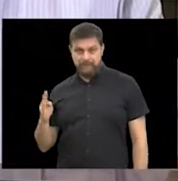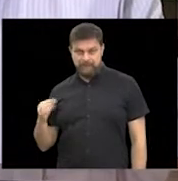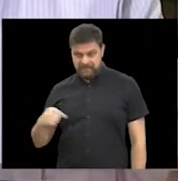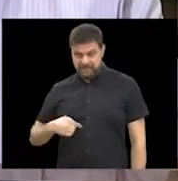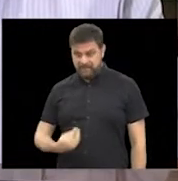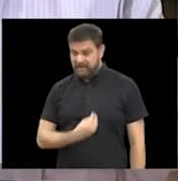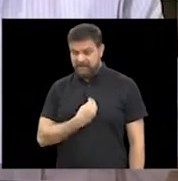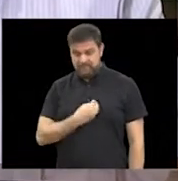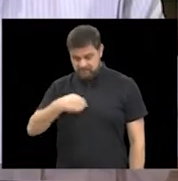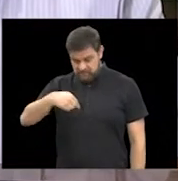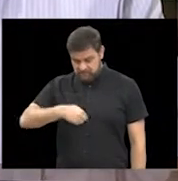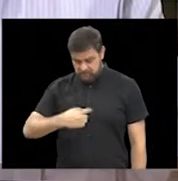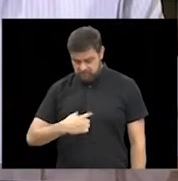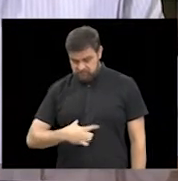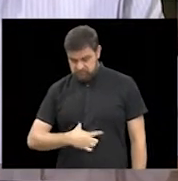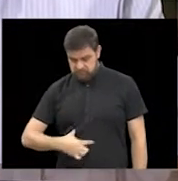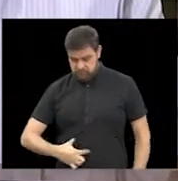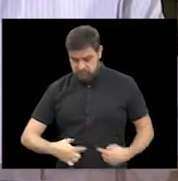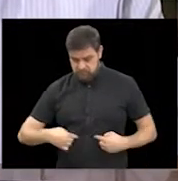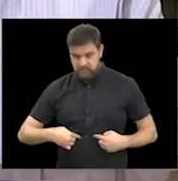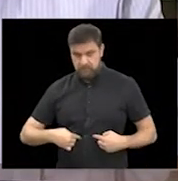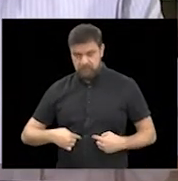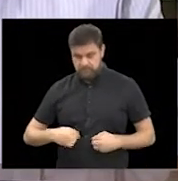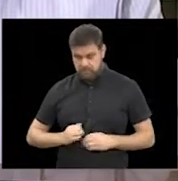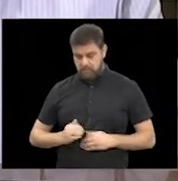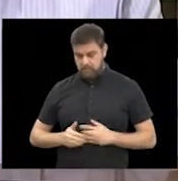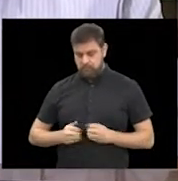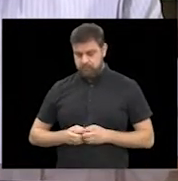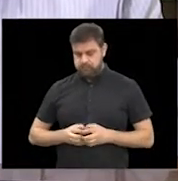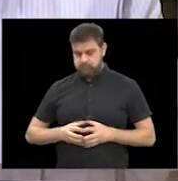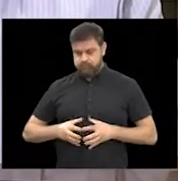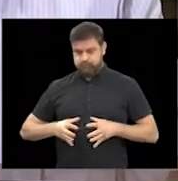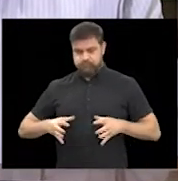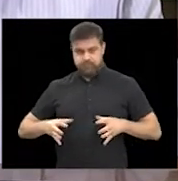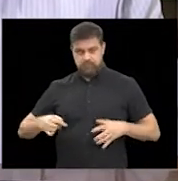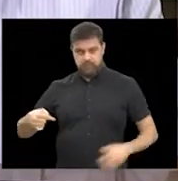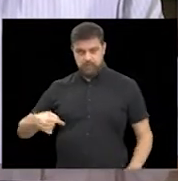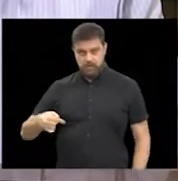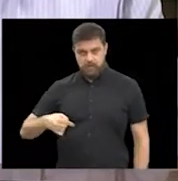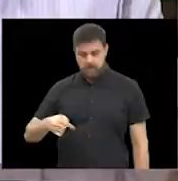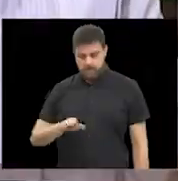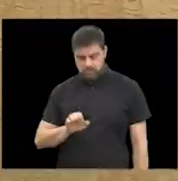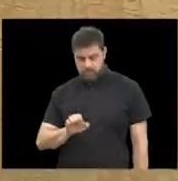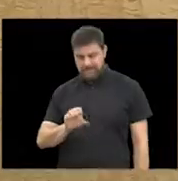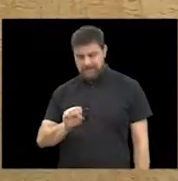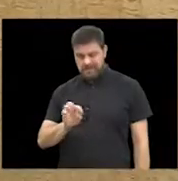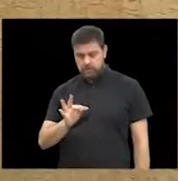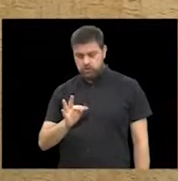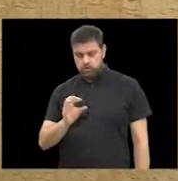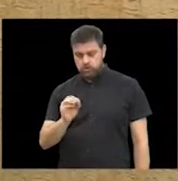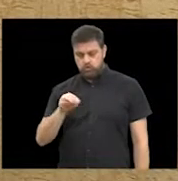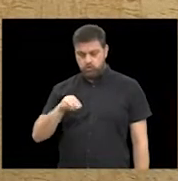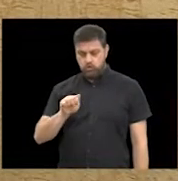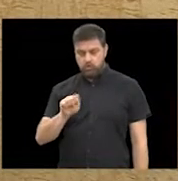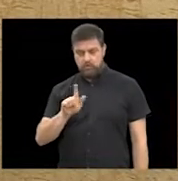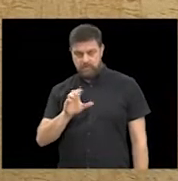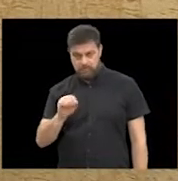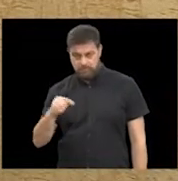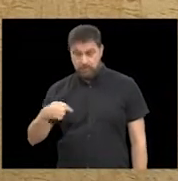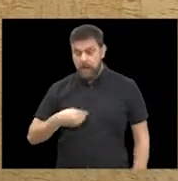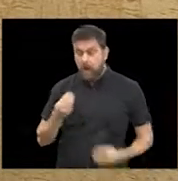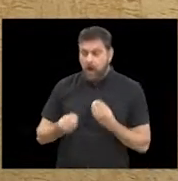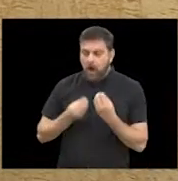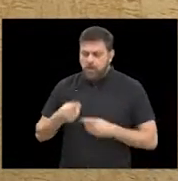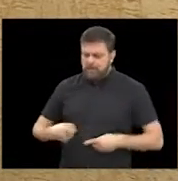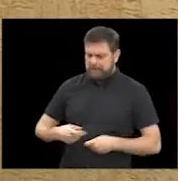ácido gástrico. Ah, tá. E aí ela acaba se desenvolvendo ali. No estômago. No estômago. Mas ela tem que se alimentar de alguma coisa. Do